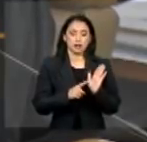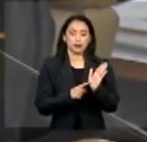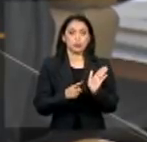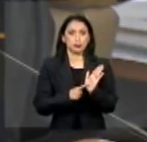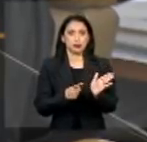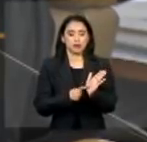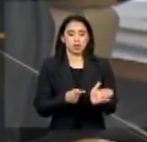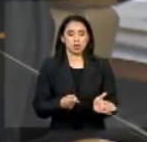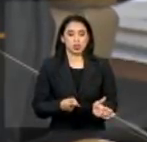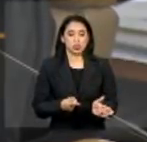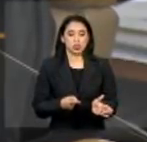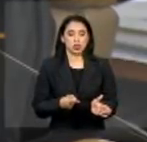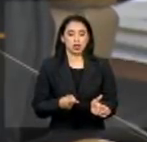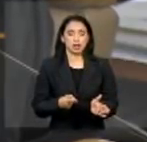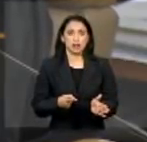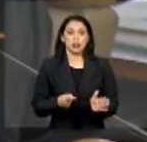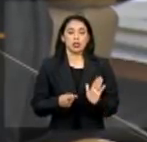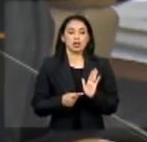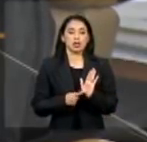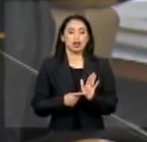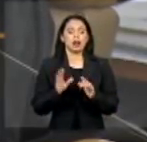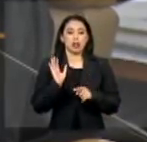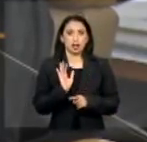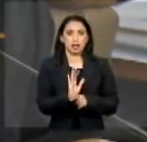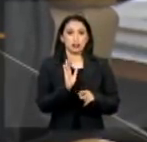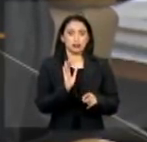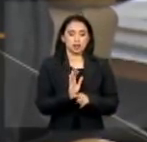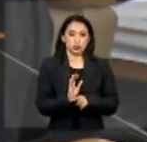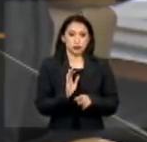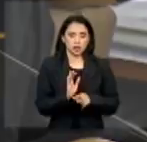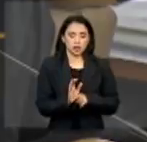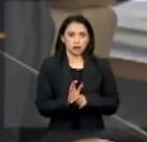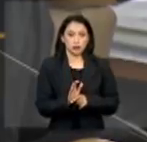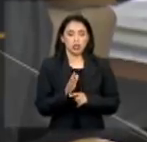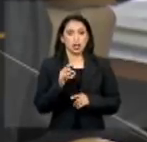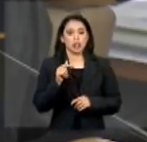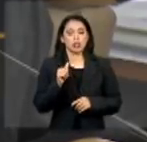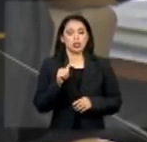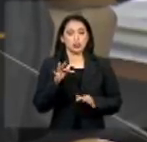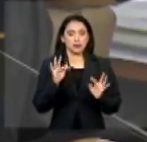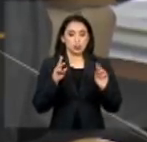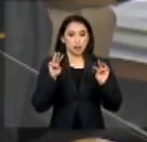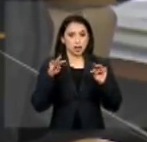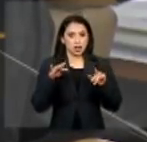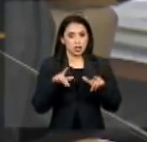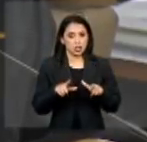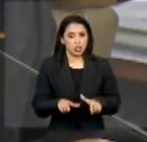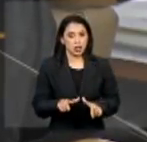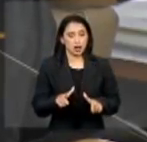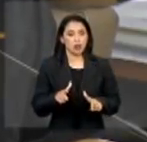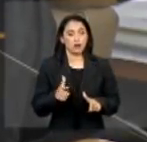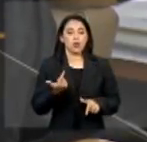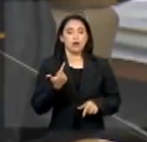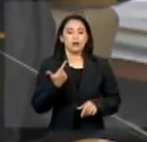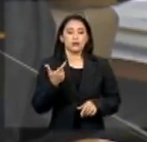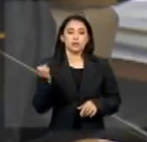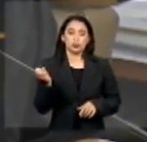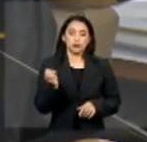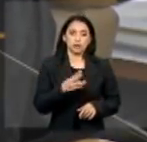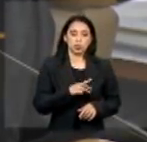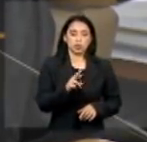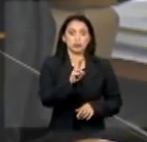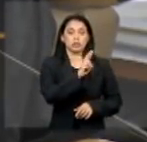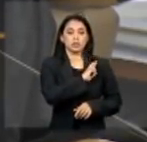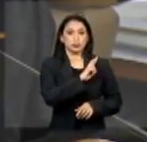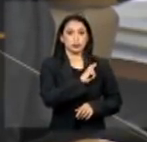corroboração em sede de alegações finais ou até mesmo nova atribuição de responsabilidade